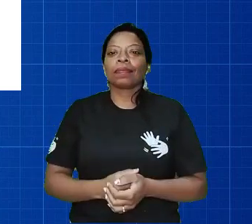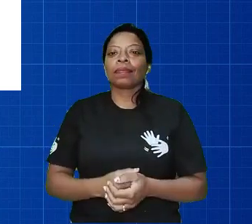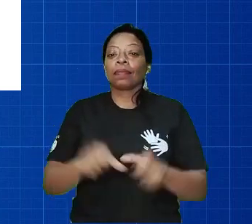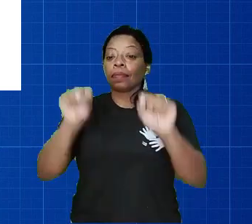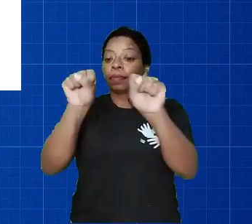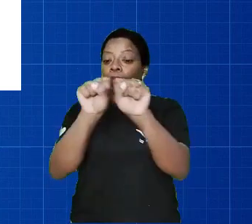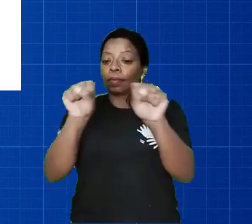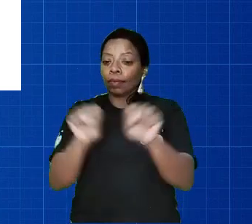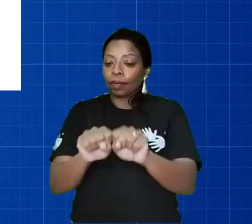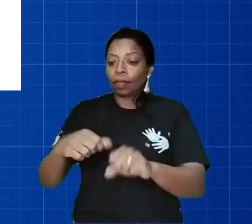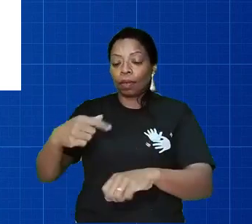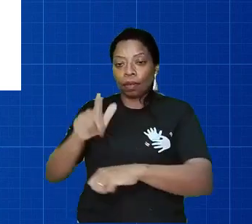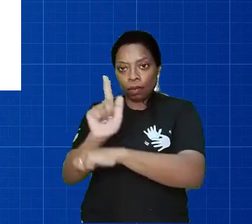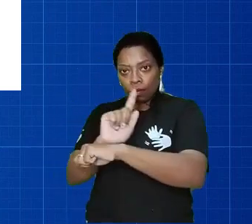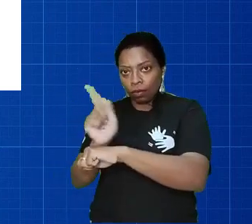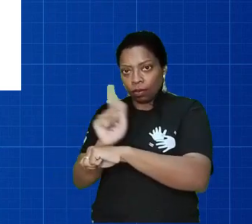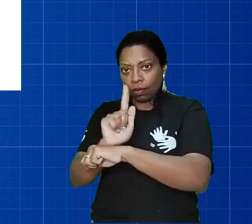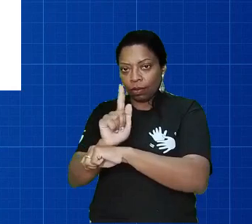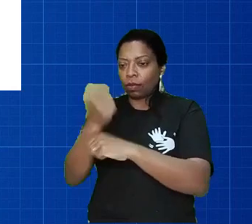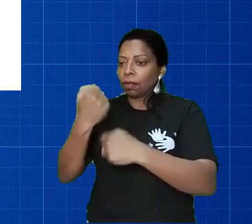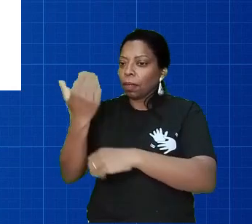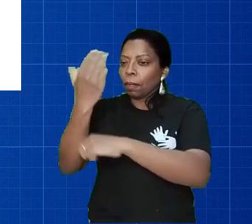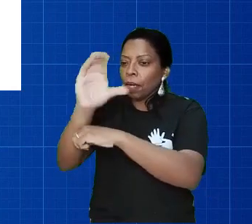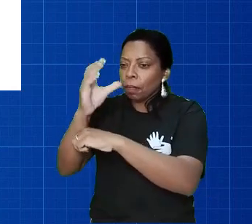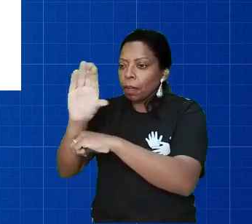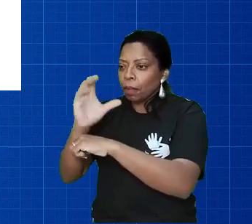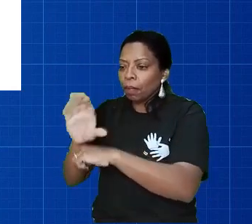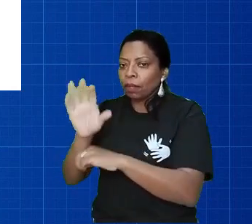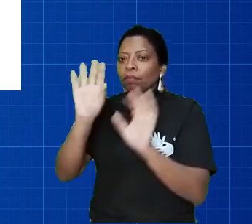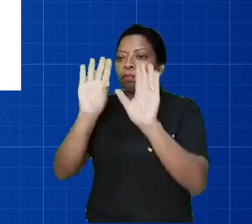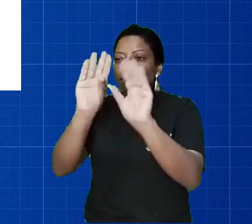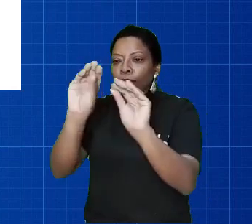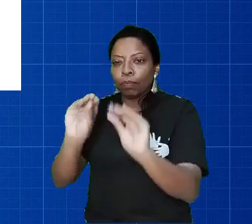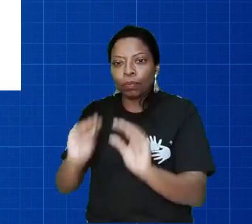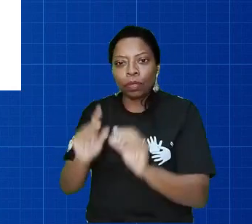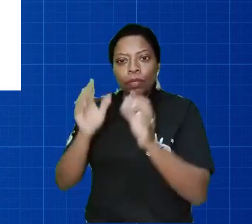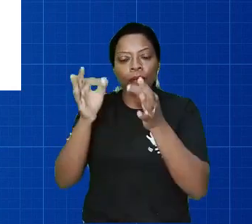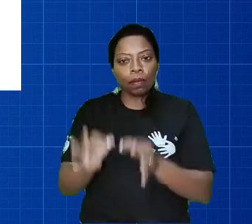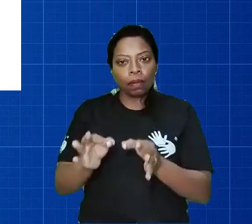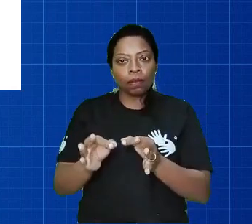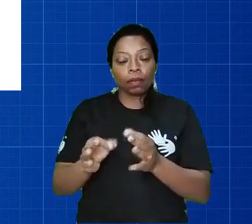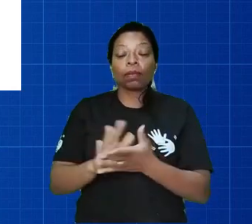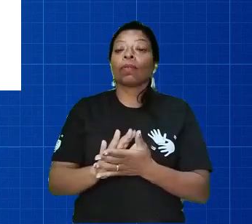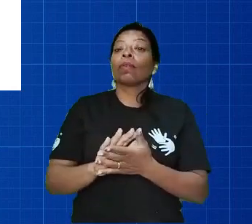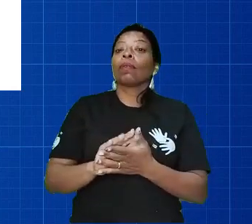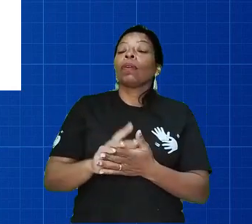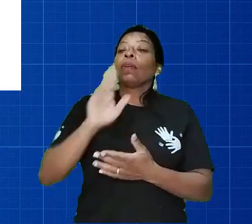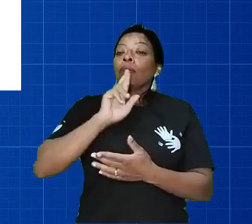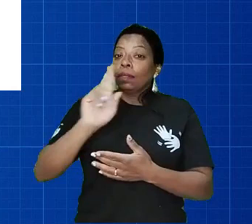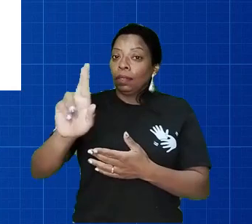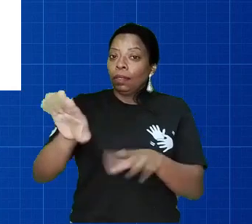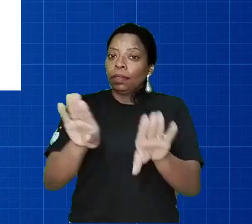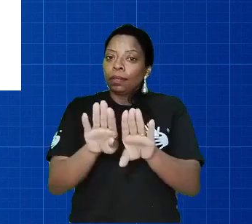os dados da PPF e os mantém sempre atualizados. Nele também é que é registrado